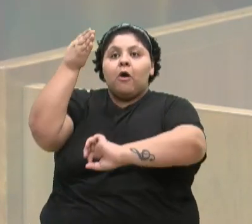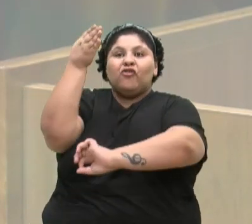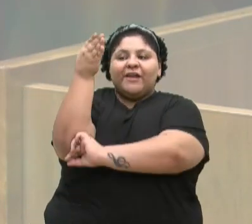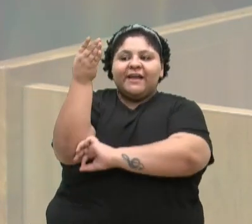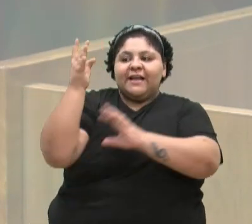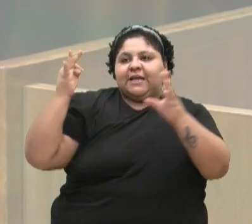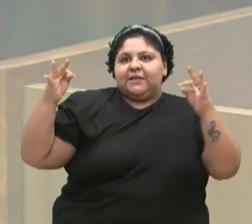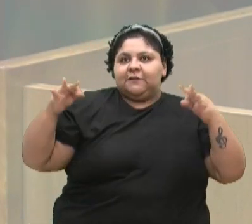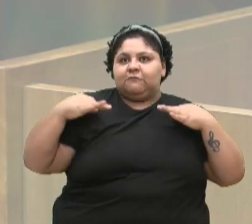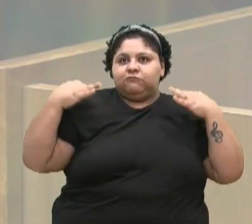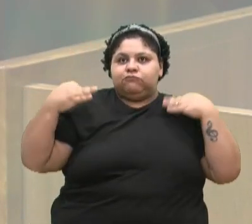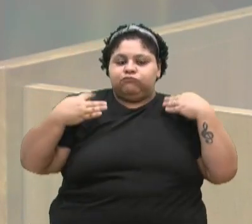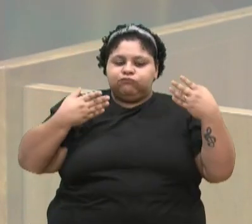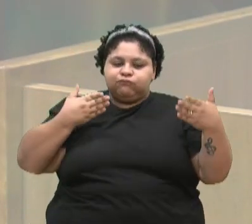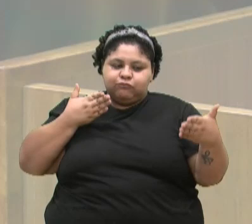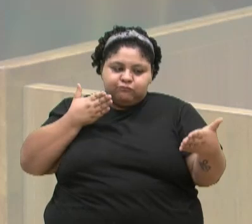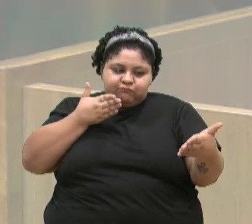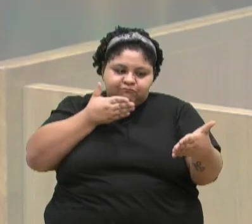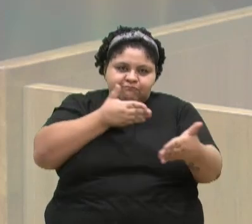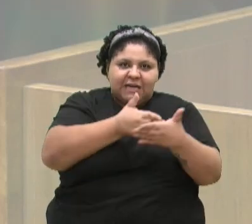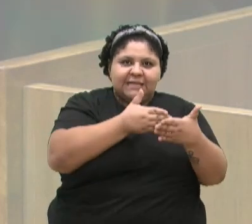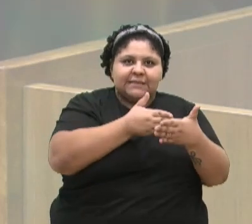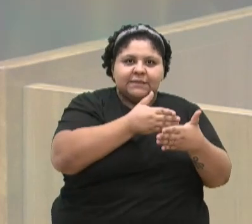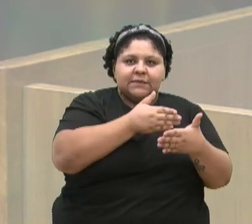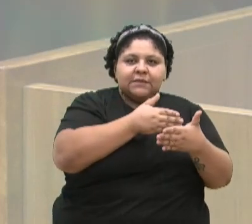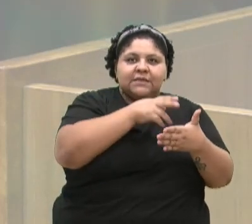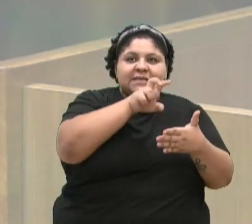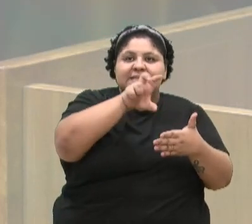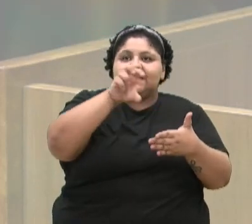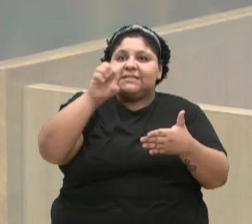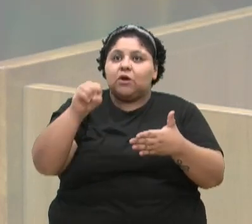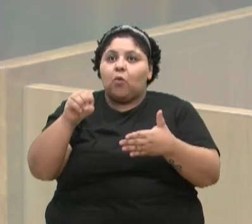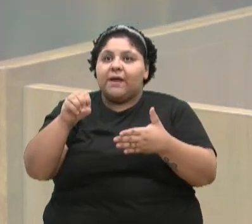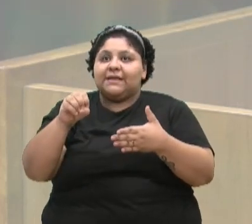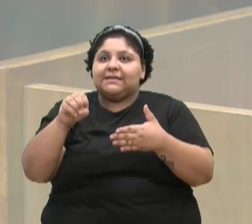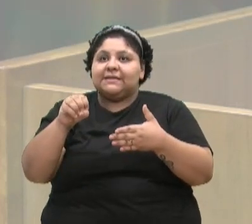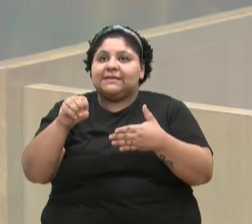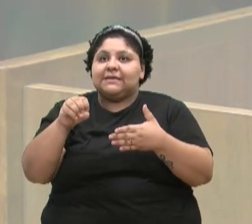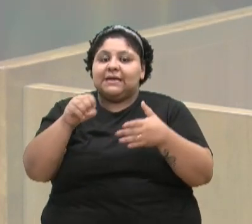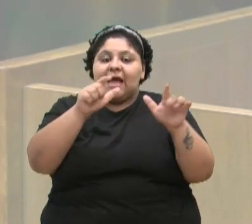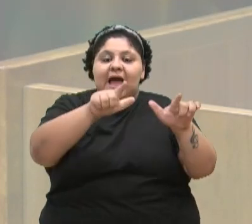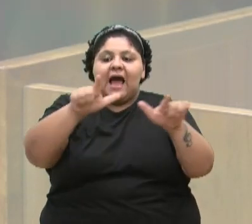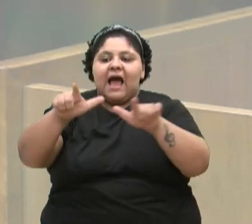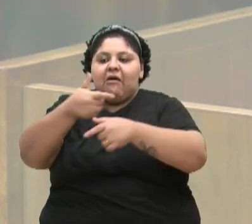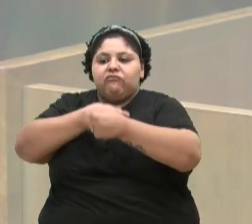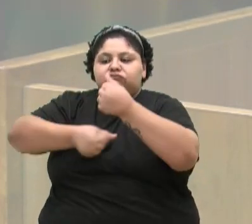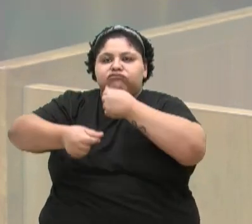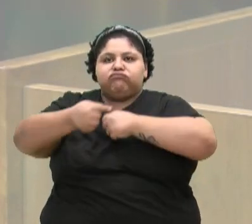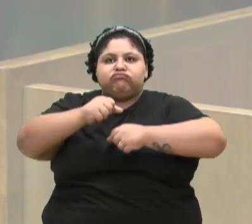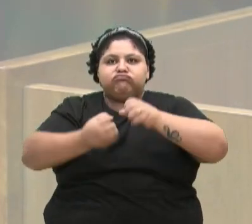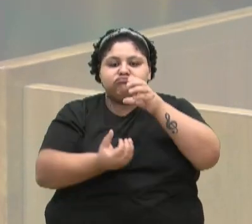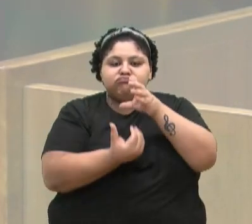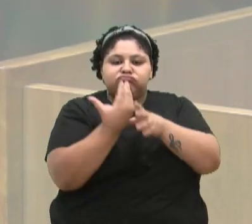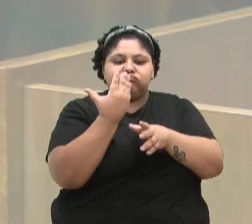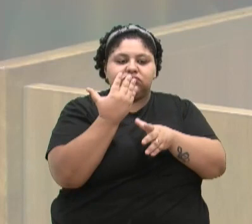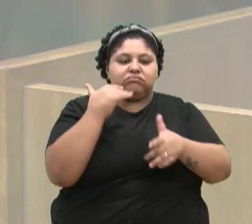turismo impactam 50 setores da economia, gerando empregos em